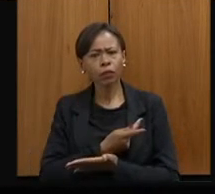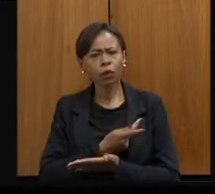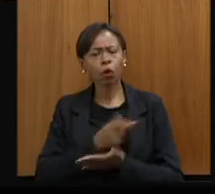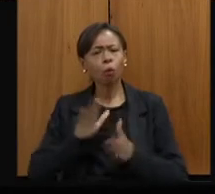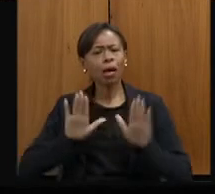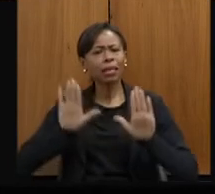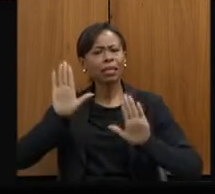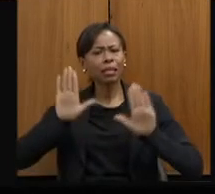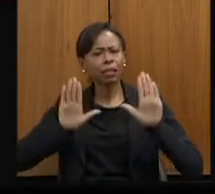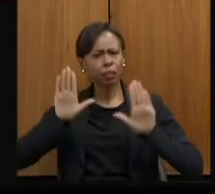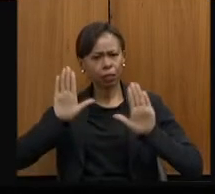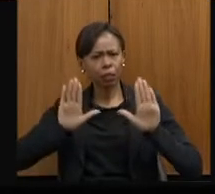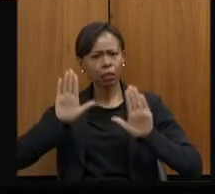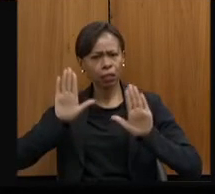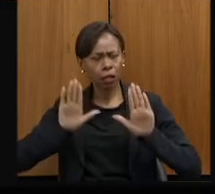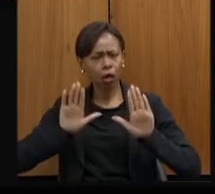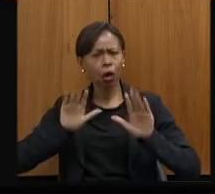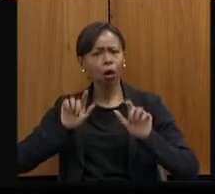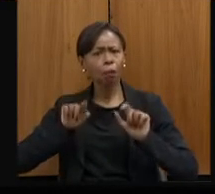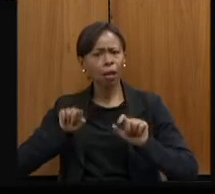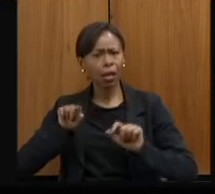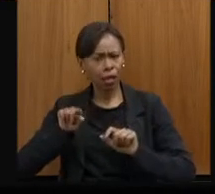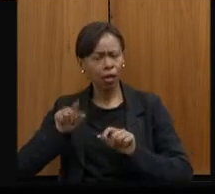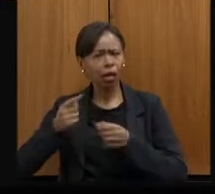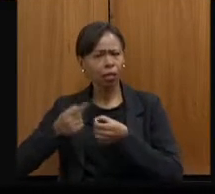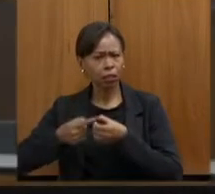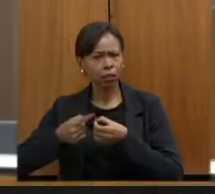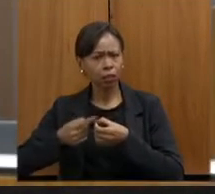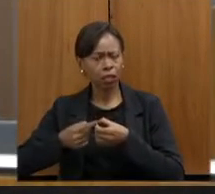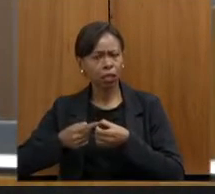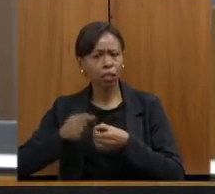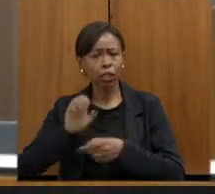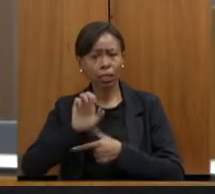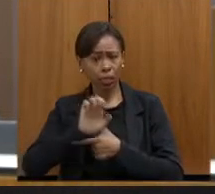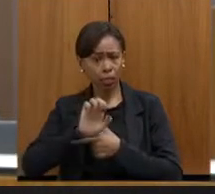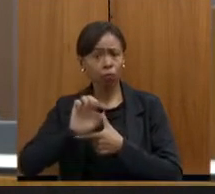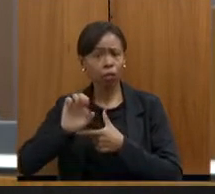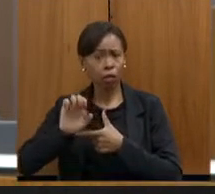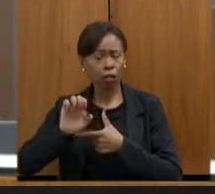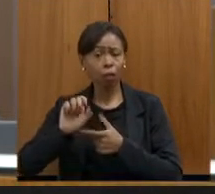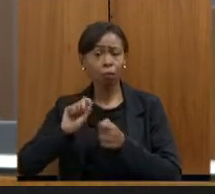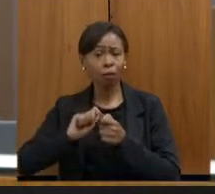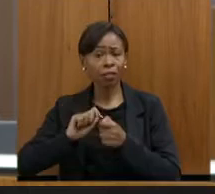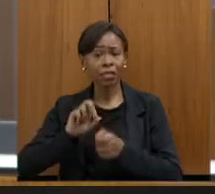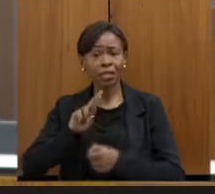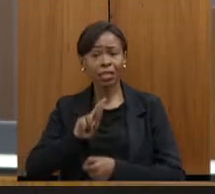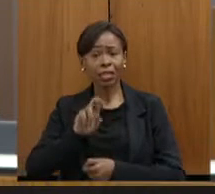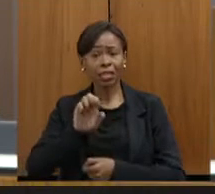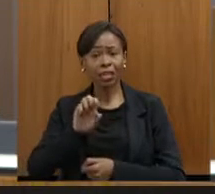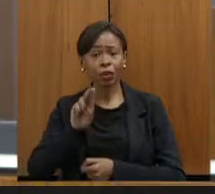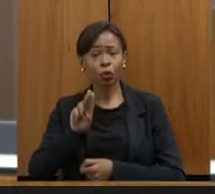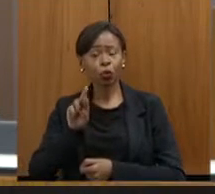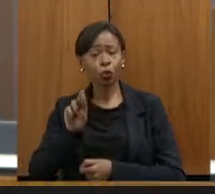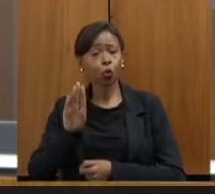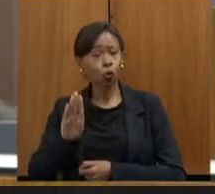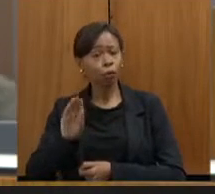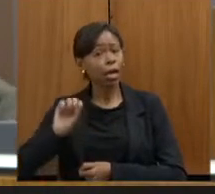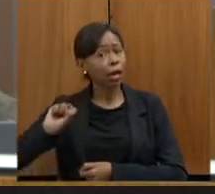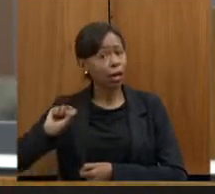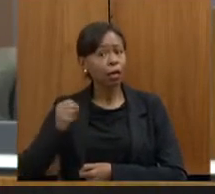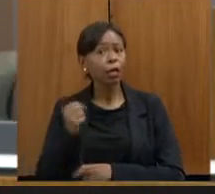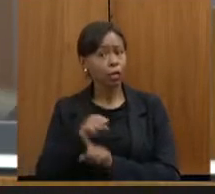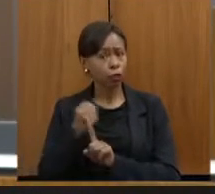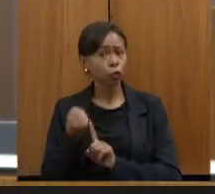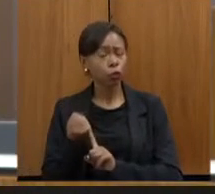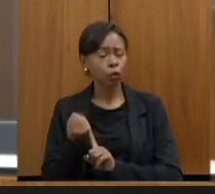legislação lá para fazer reubiência no município de Esmeraldas. Então, é isso. E os imóveis